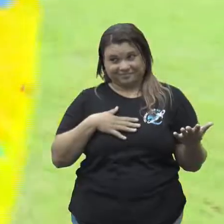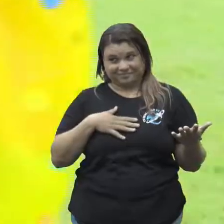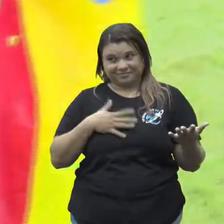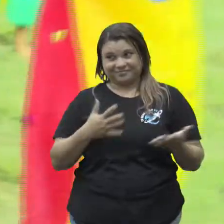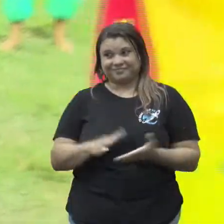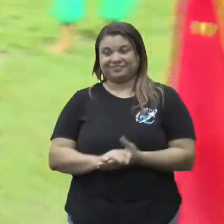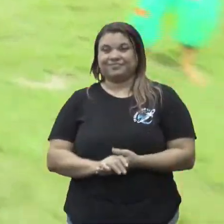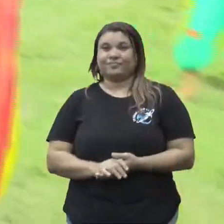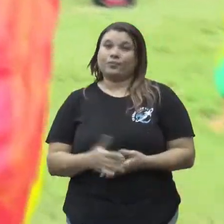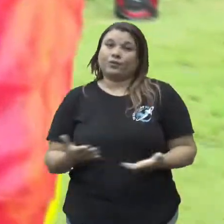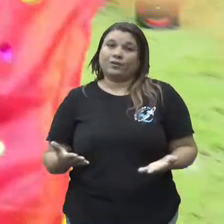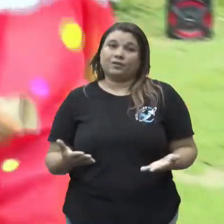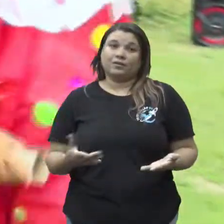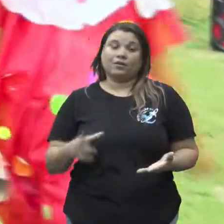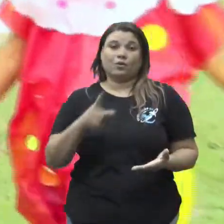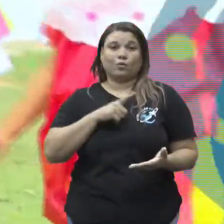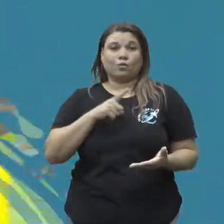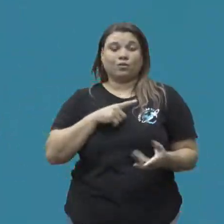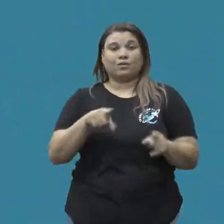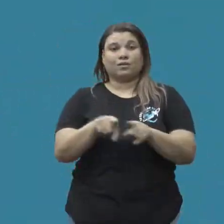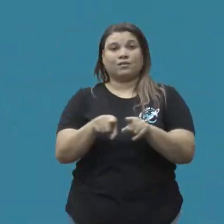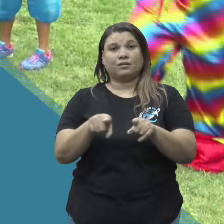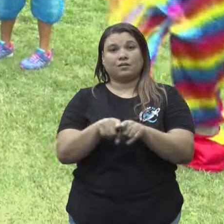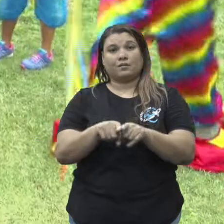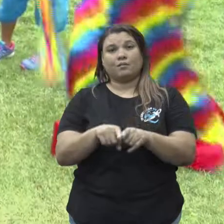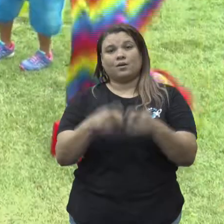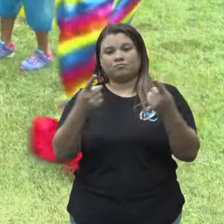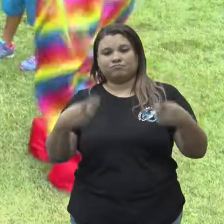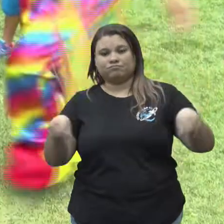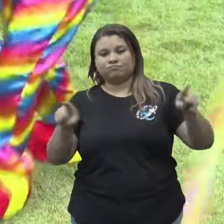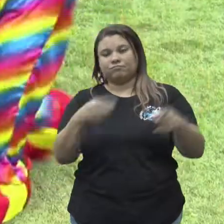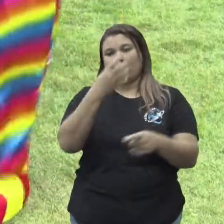O encerramento foi com a música do palhaço cantor.